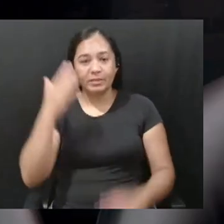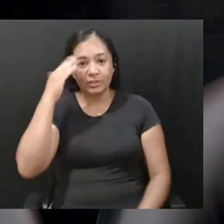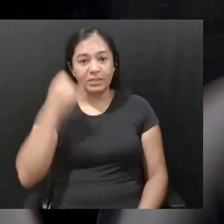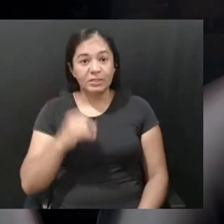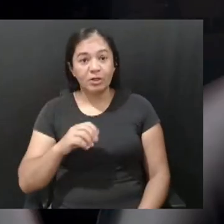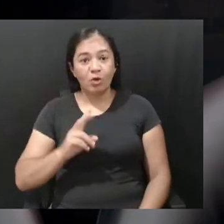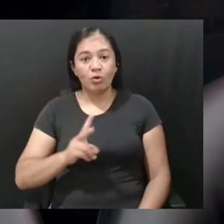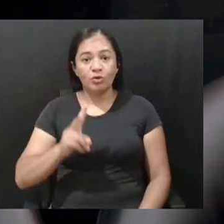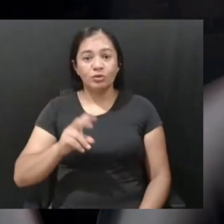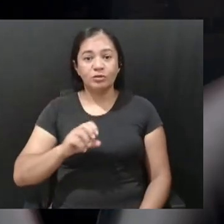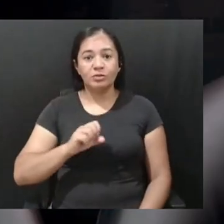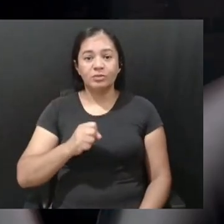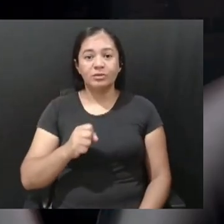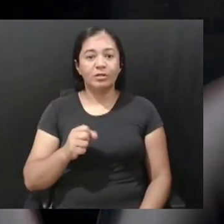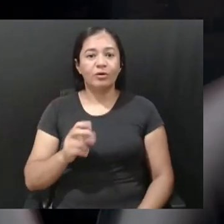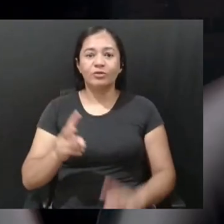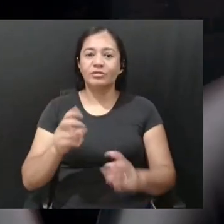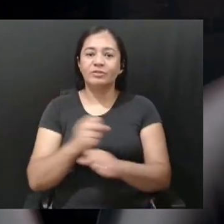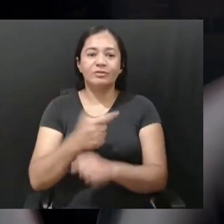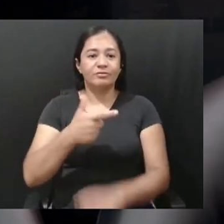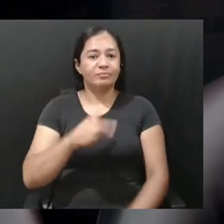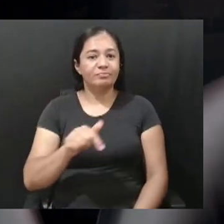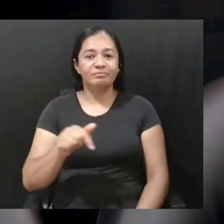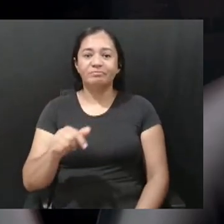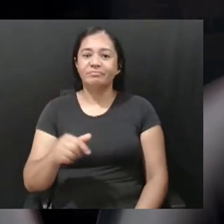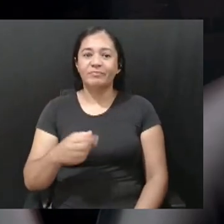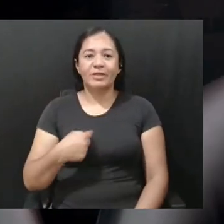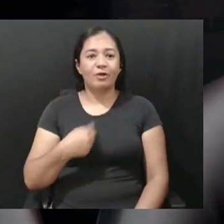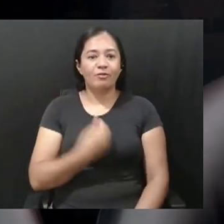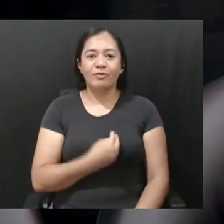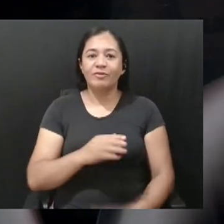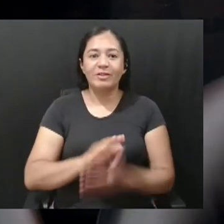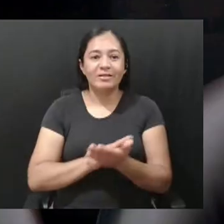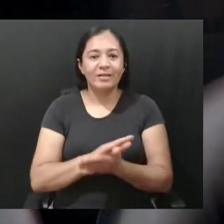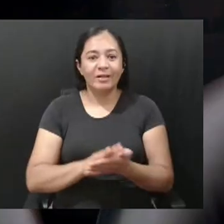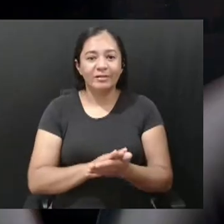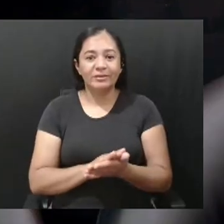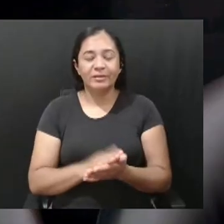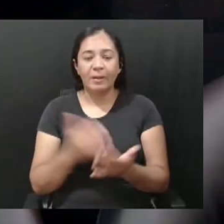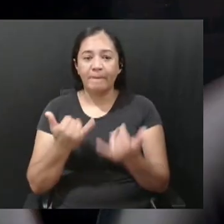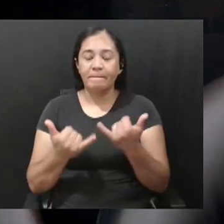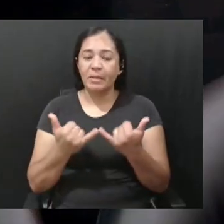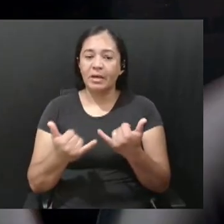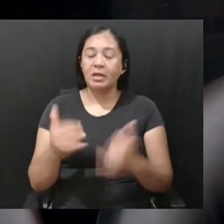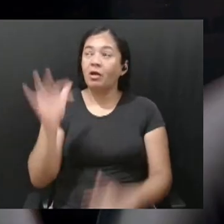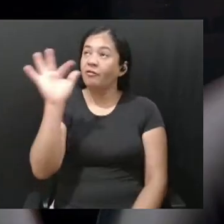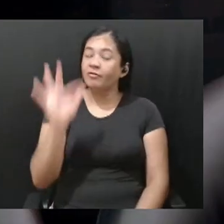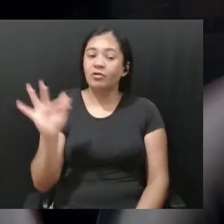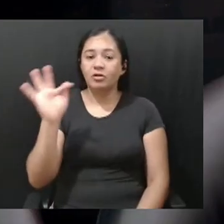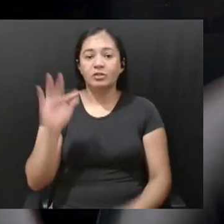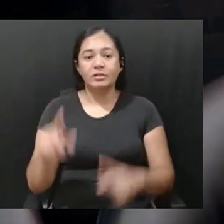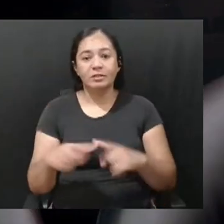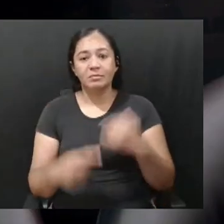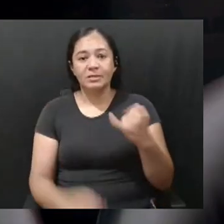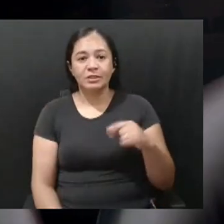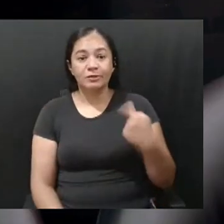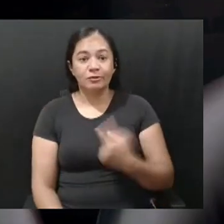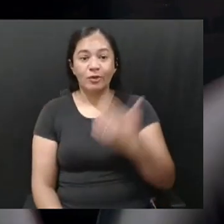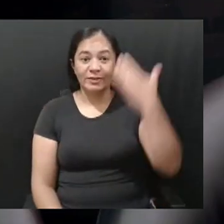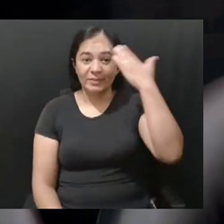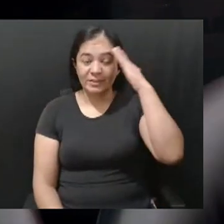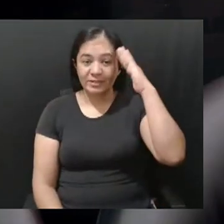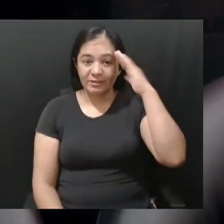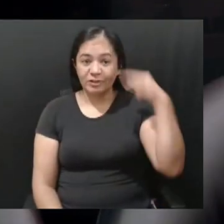por 27 anos, né. Uau. E assim, parece algo muito filosófico, né, mas assim, se a gente Aham. entende que a nossa questão